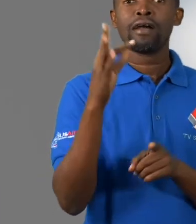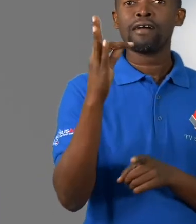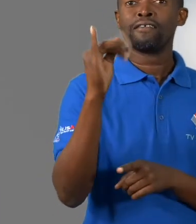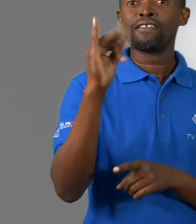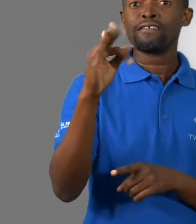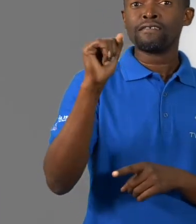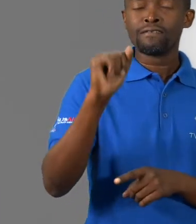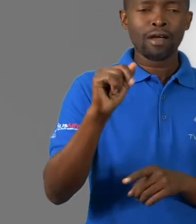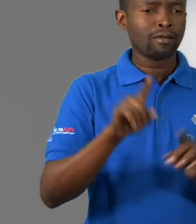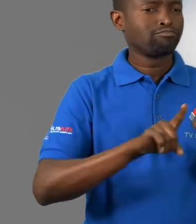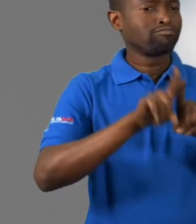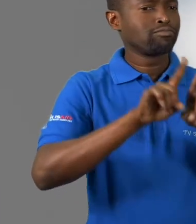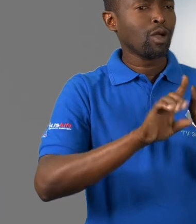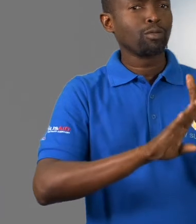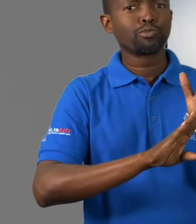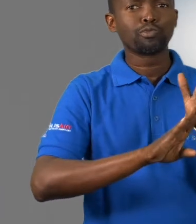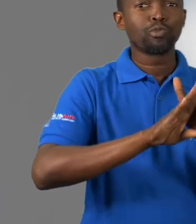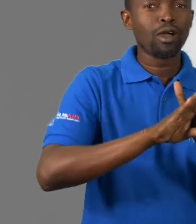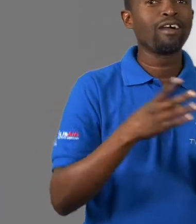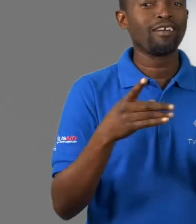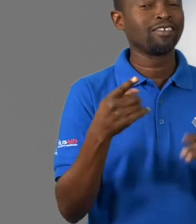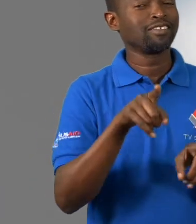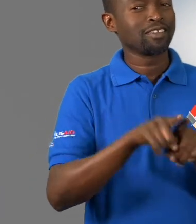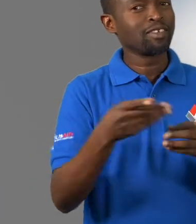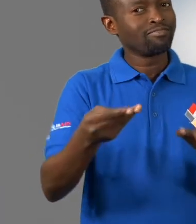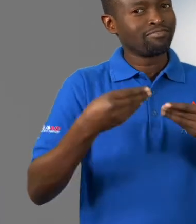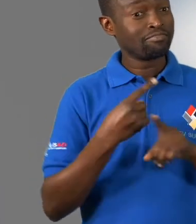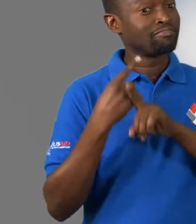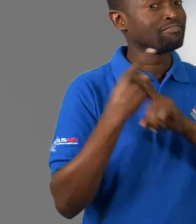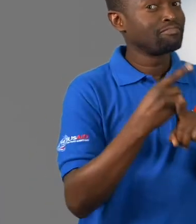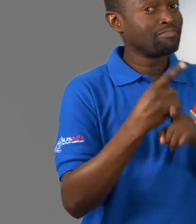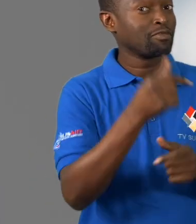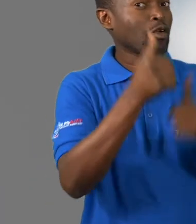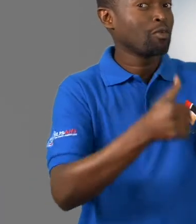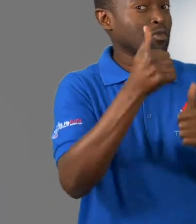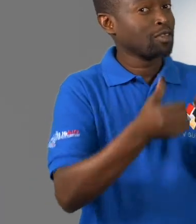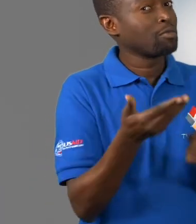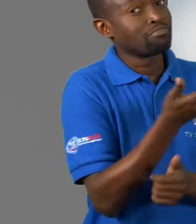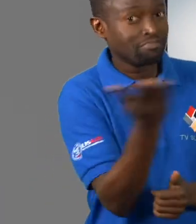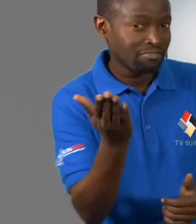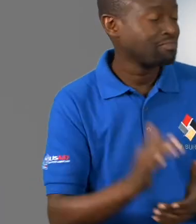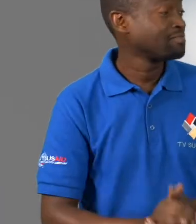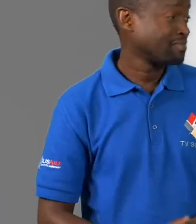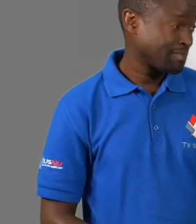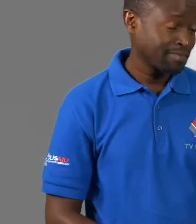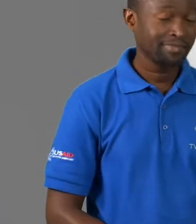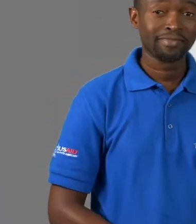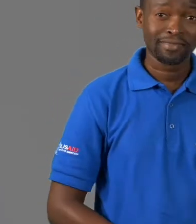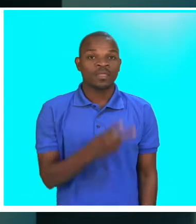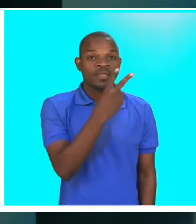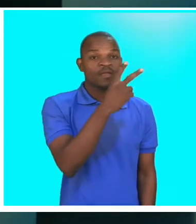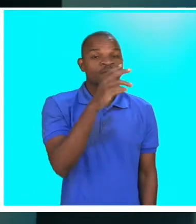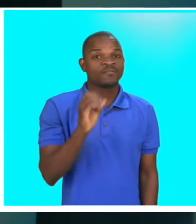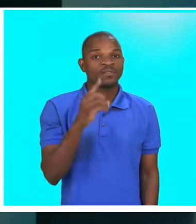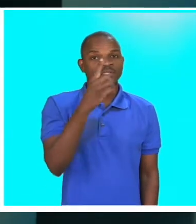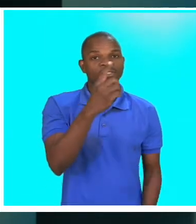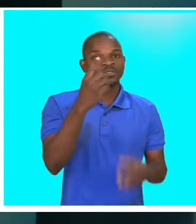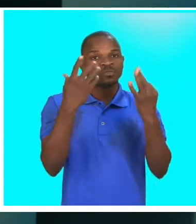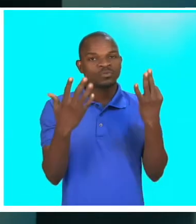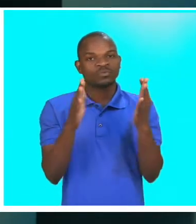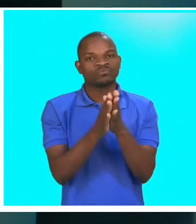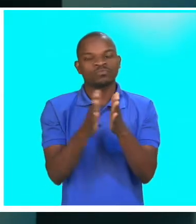beneficiam-se disto, depois de verem os pontos do país crescerem no ranking de clubes. A